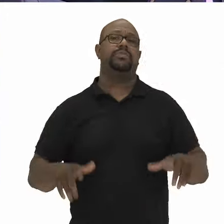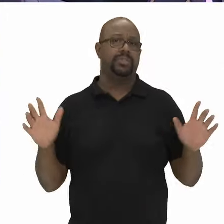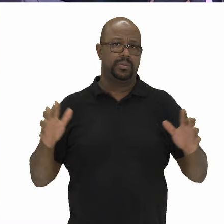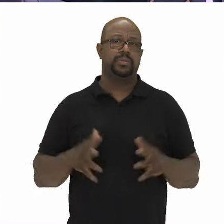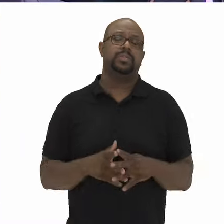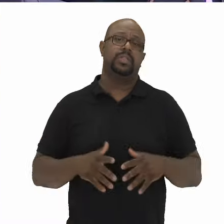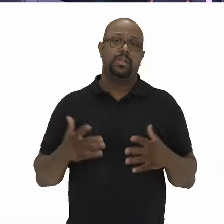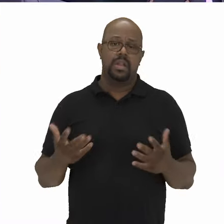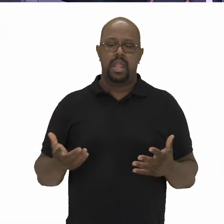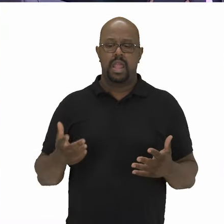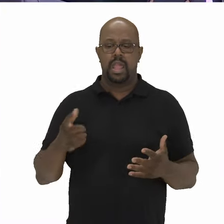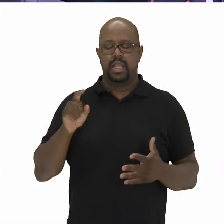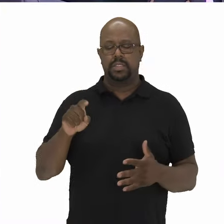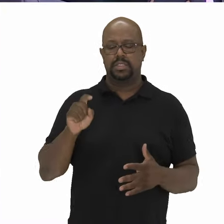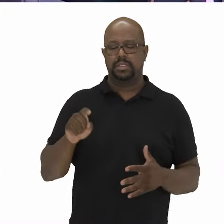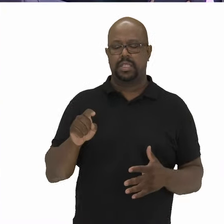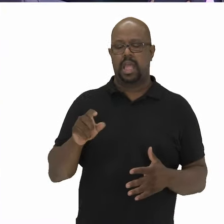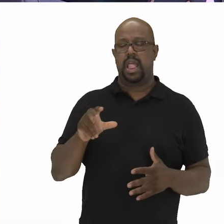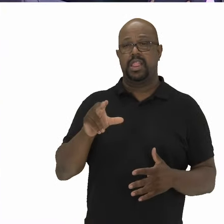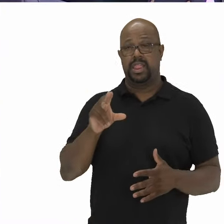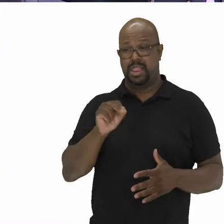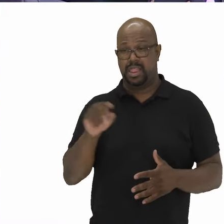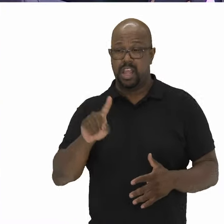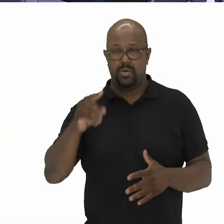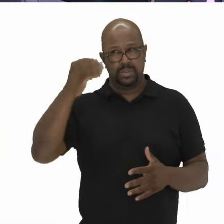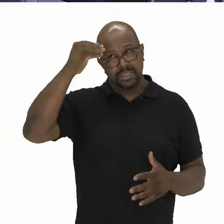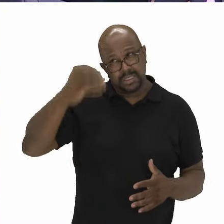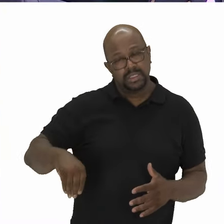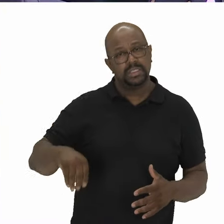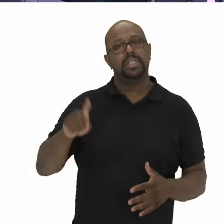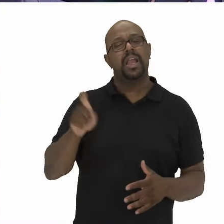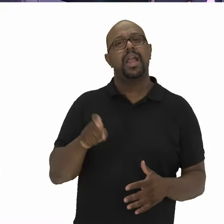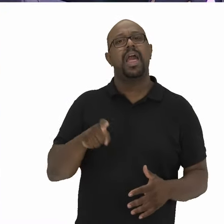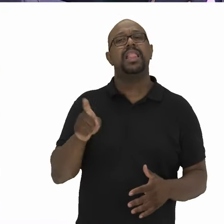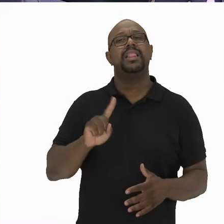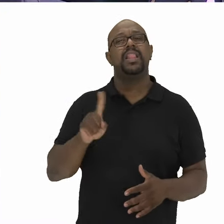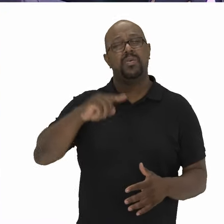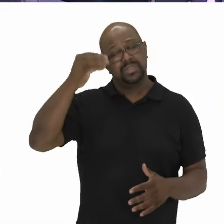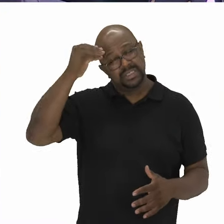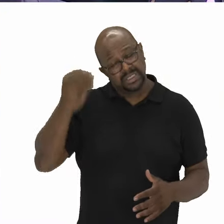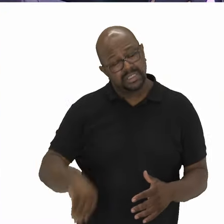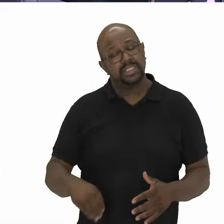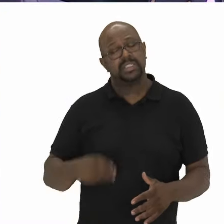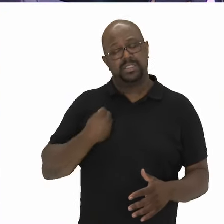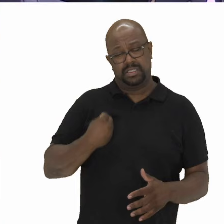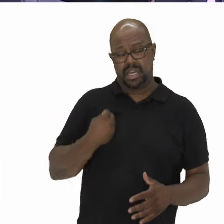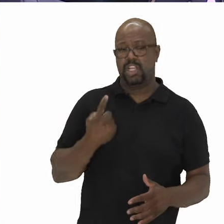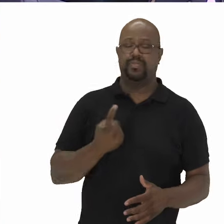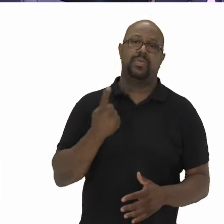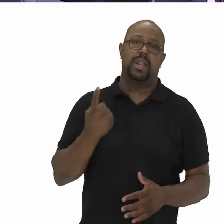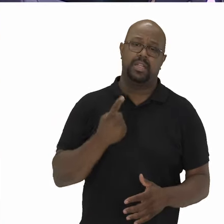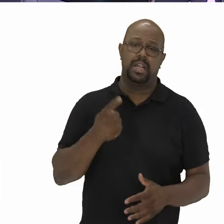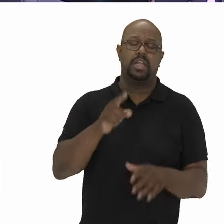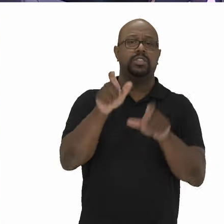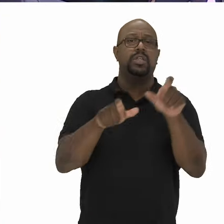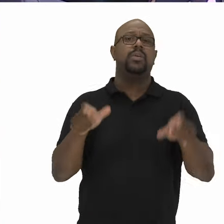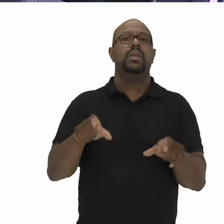daquele indivíduo né Então essa não desistência é a não existência da